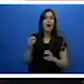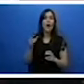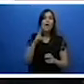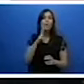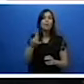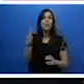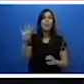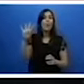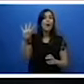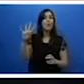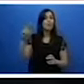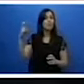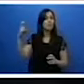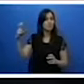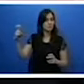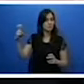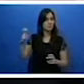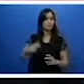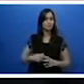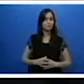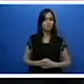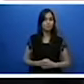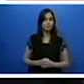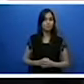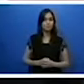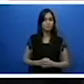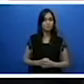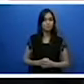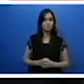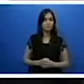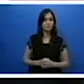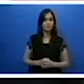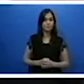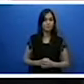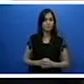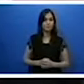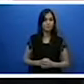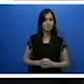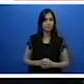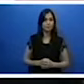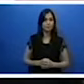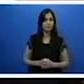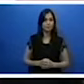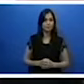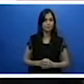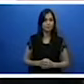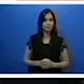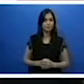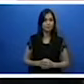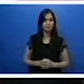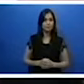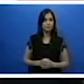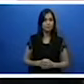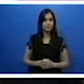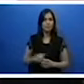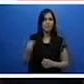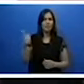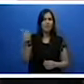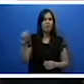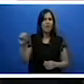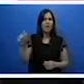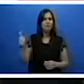estou procurando um resultado, um produto 45. Então, vamos lá, olha. 5 vezes 1, 5, vou descendo.